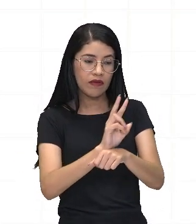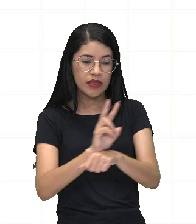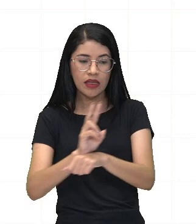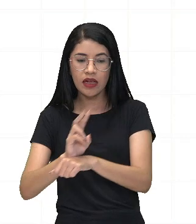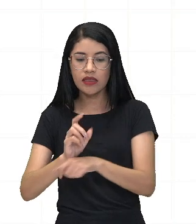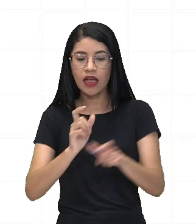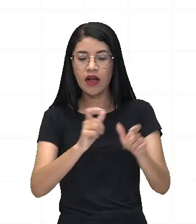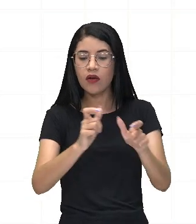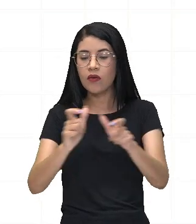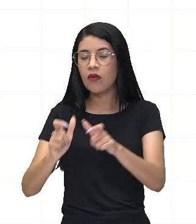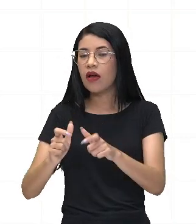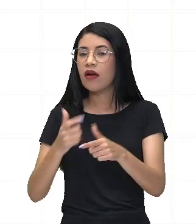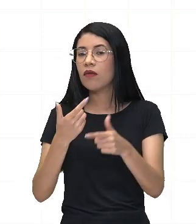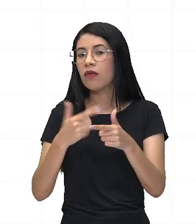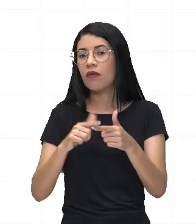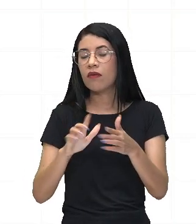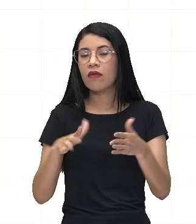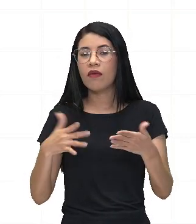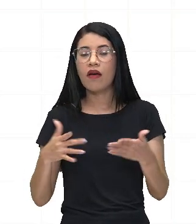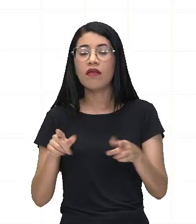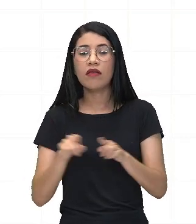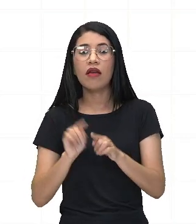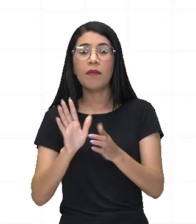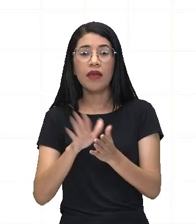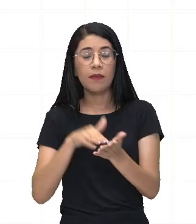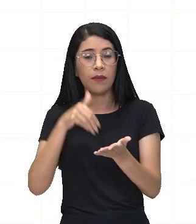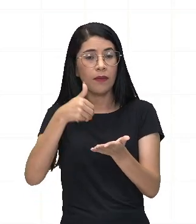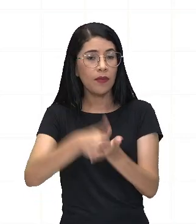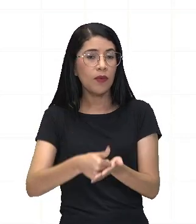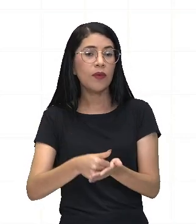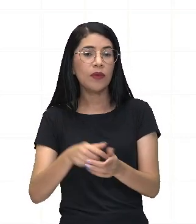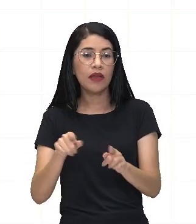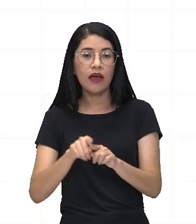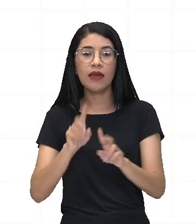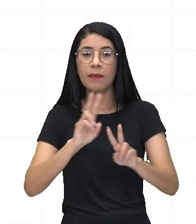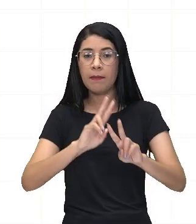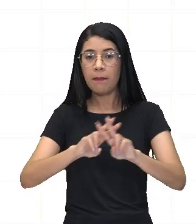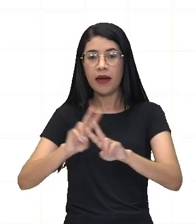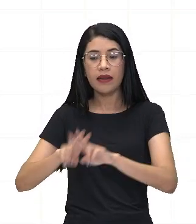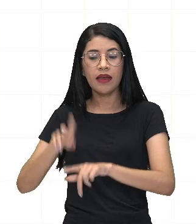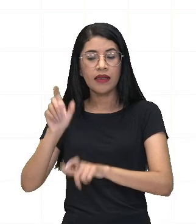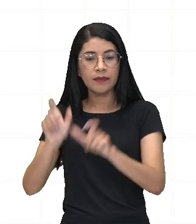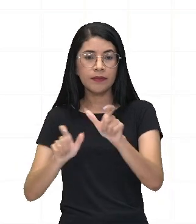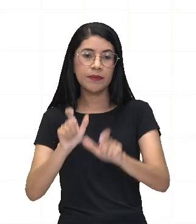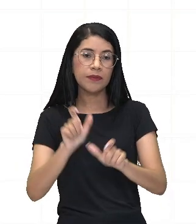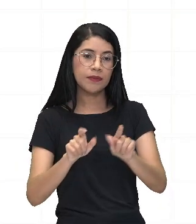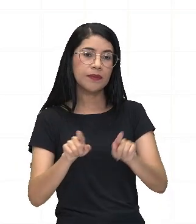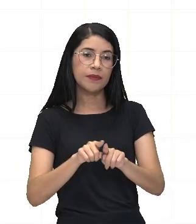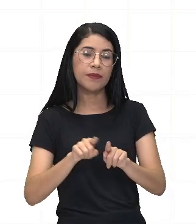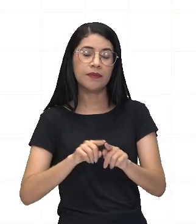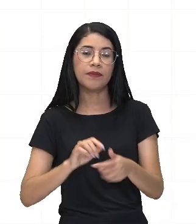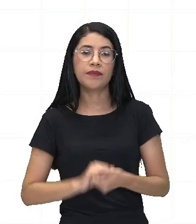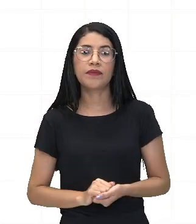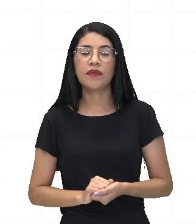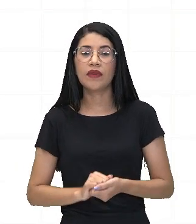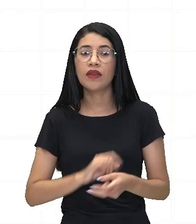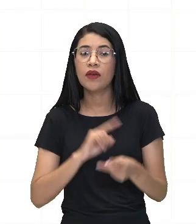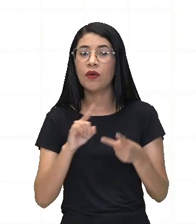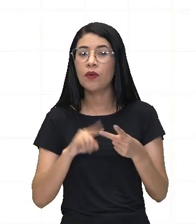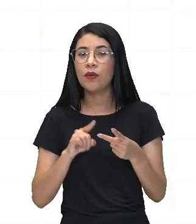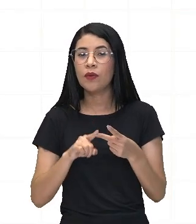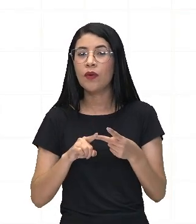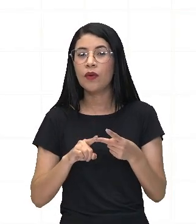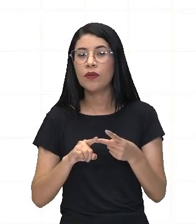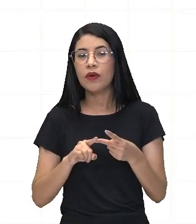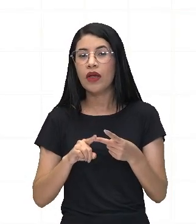tá? Por aplicar multas, apreensões. E também nós temos o Instituto Chico Mendes,